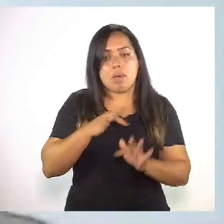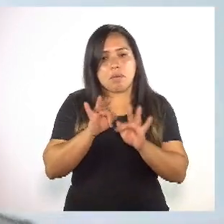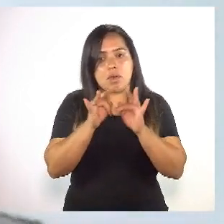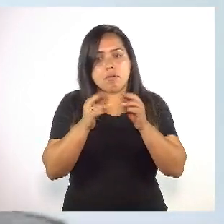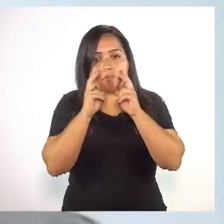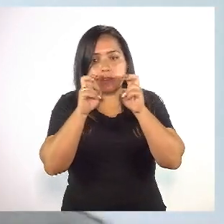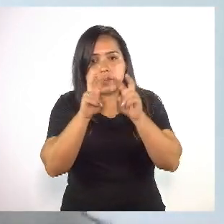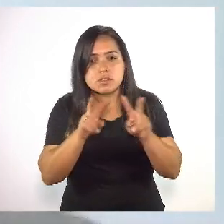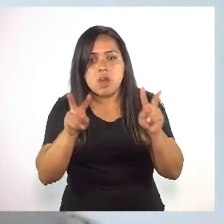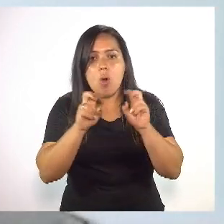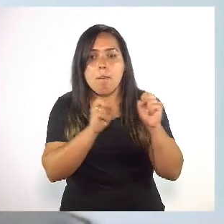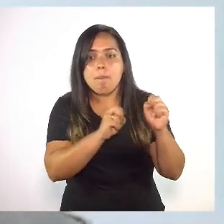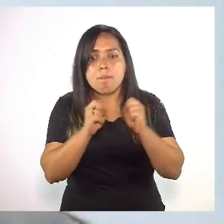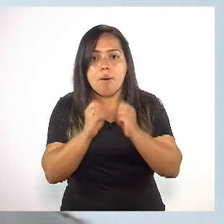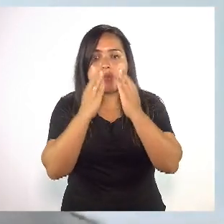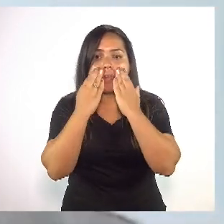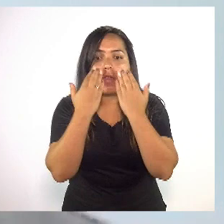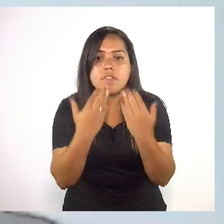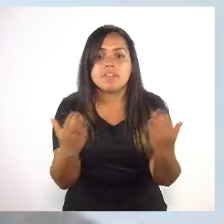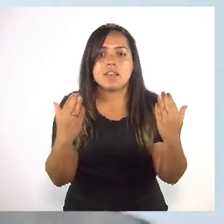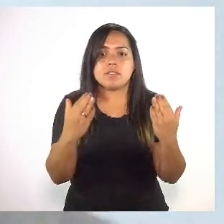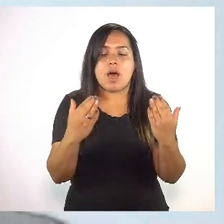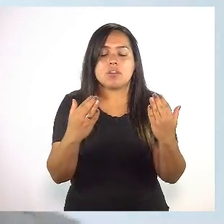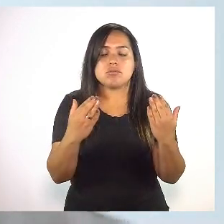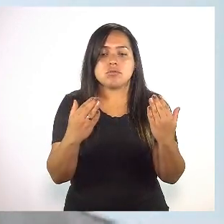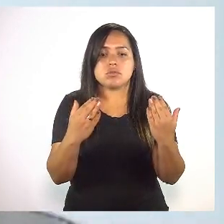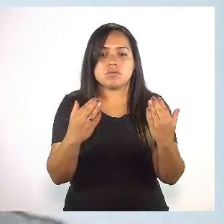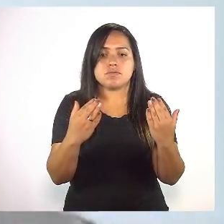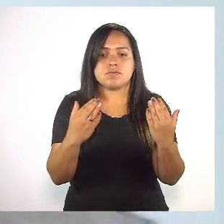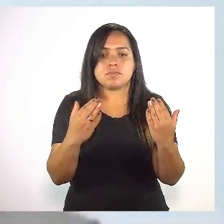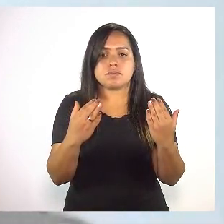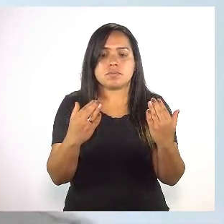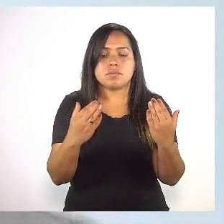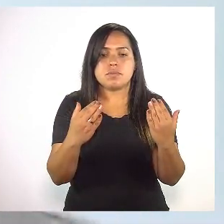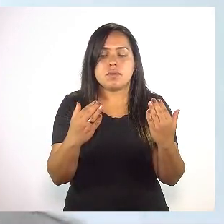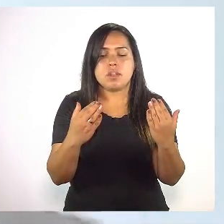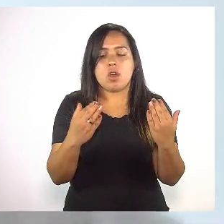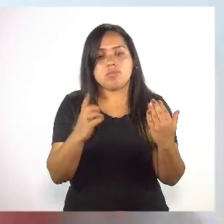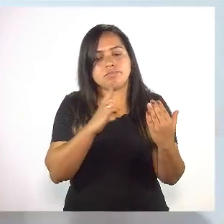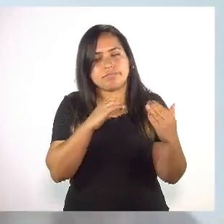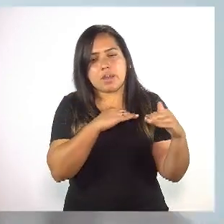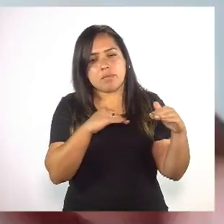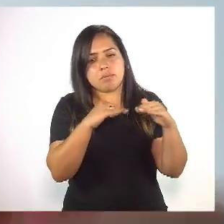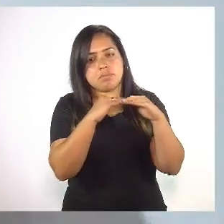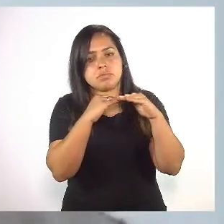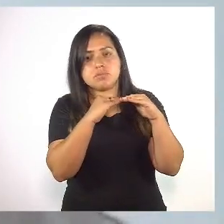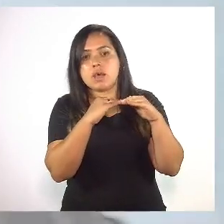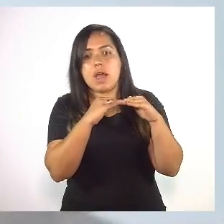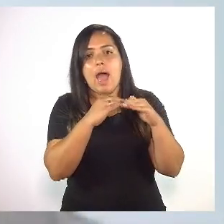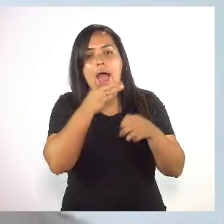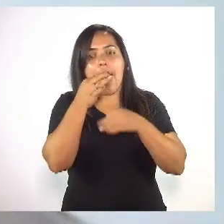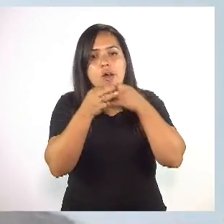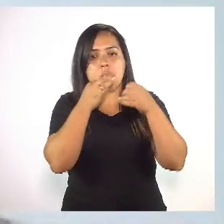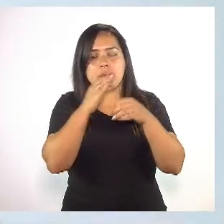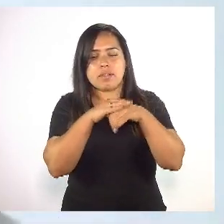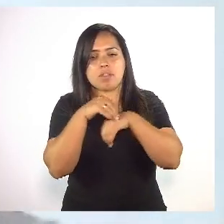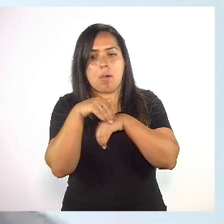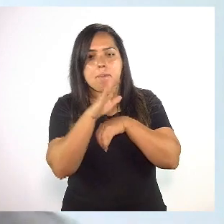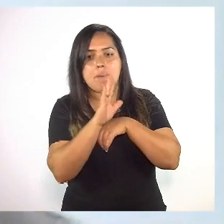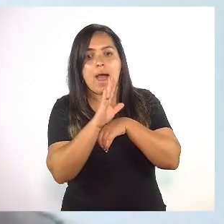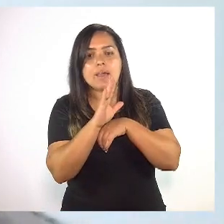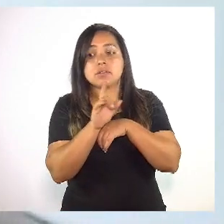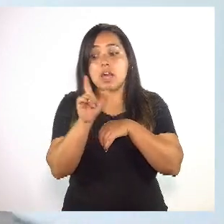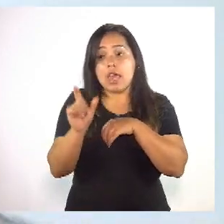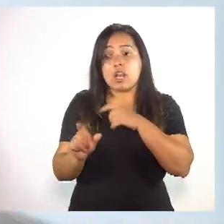podem ser enfrentados com bom nível de argumentação, como fez aqui o subsecretário Leonardo Lobo. A partir